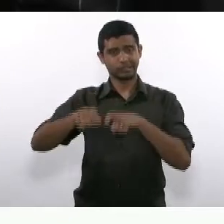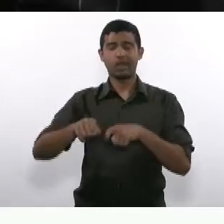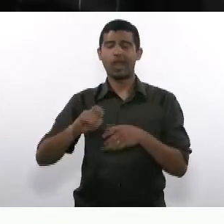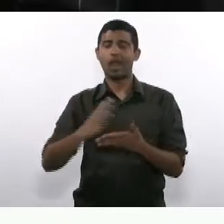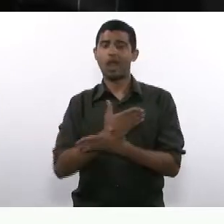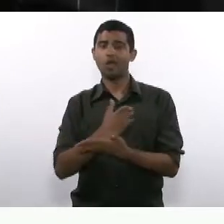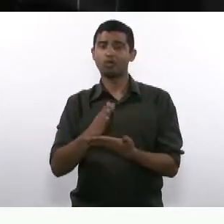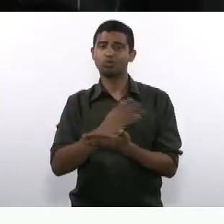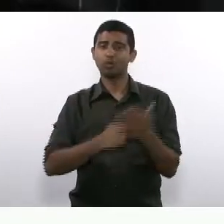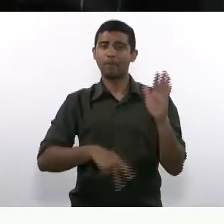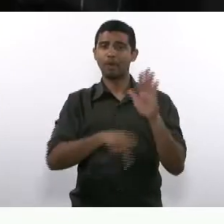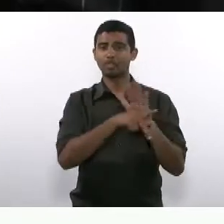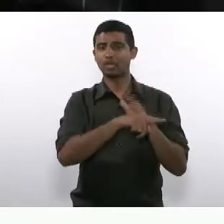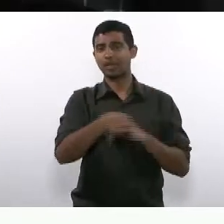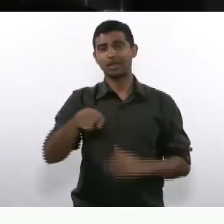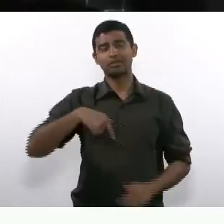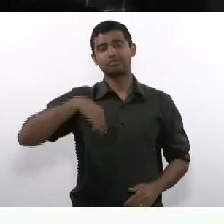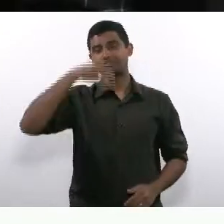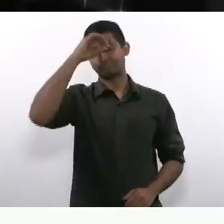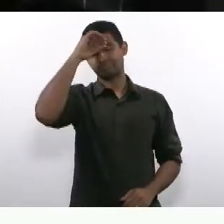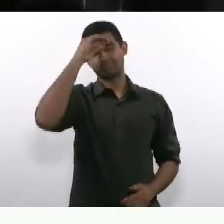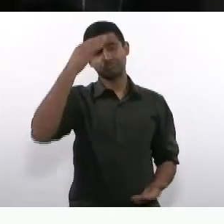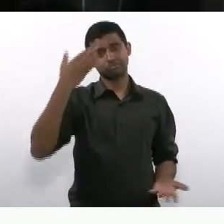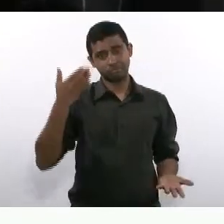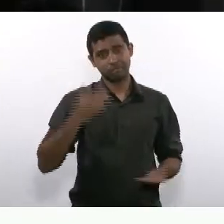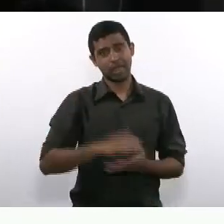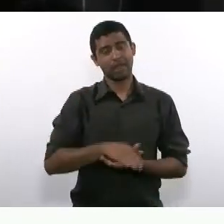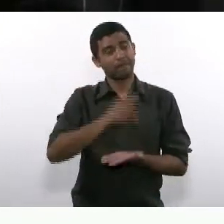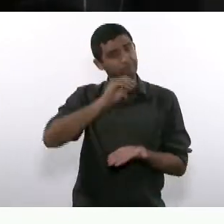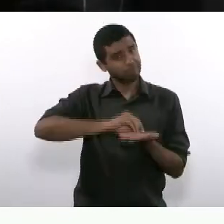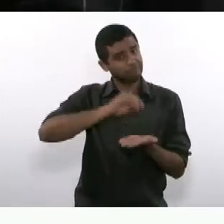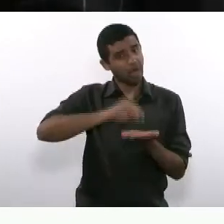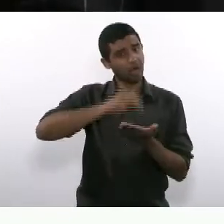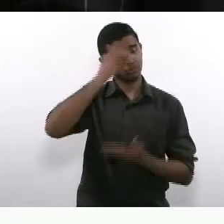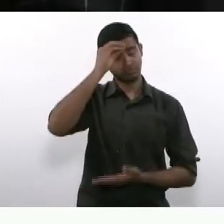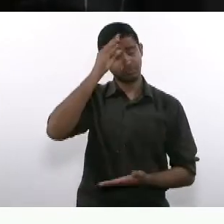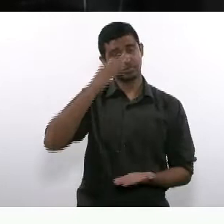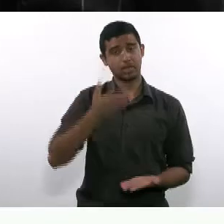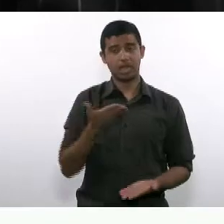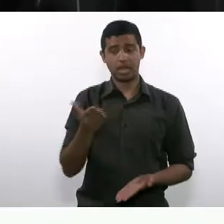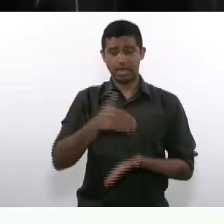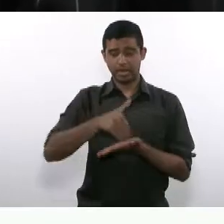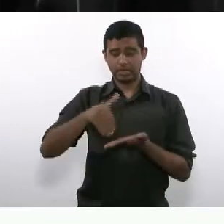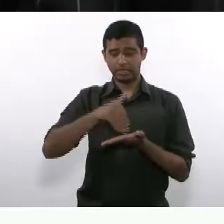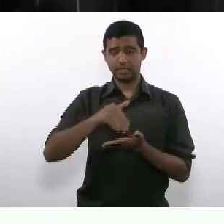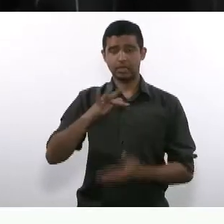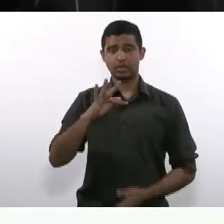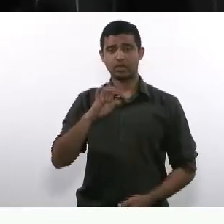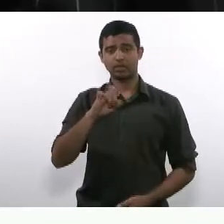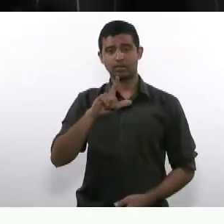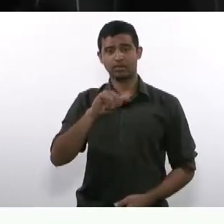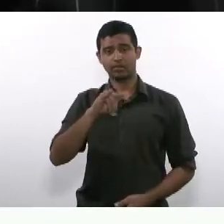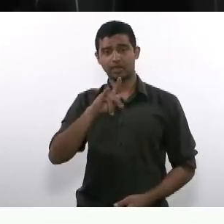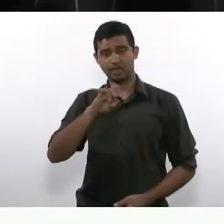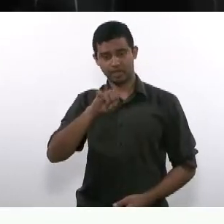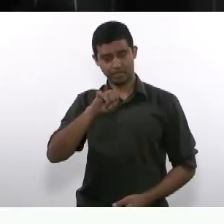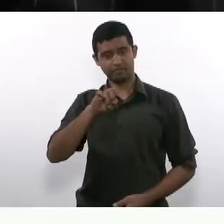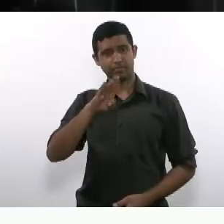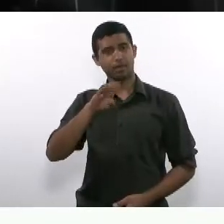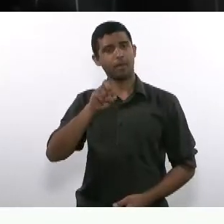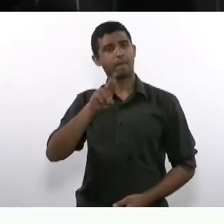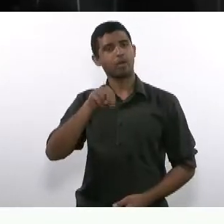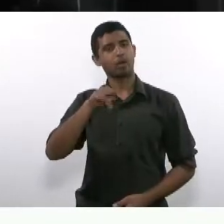falta de conhecimento. Né? A intenção do secretário Felipe Bournier, ele fala sistematicamente para a gente gente